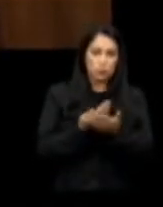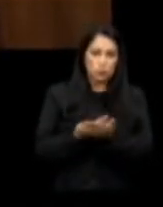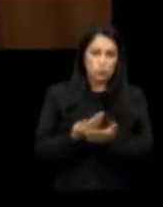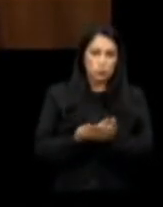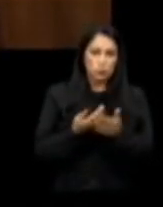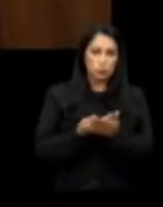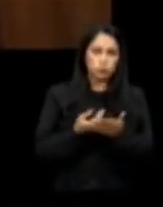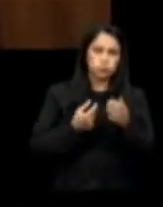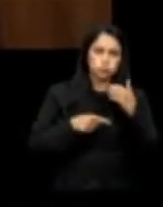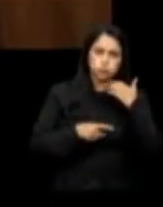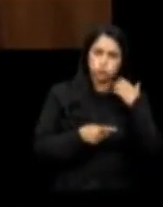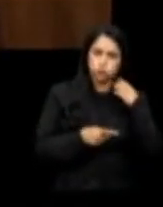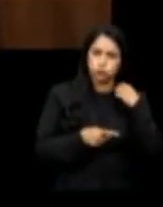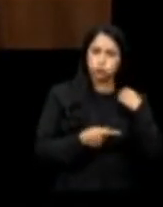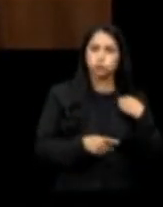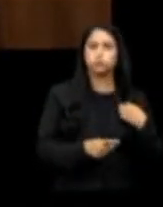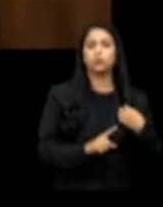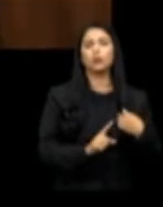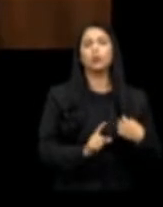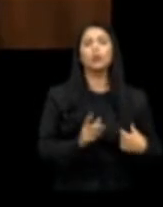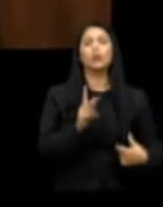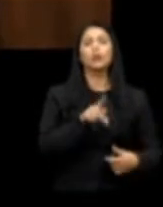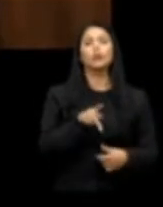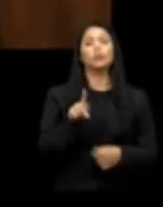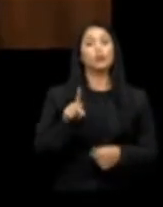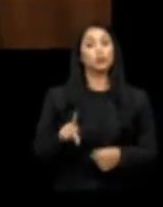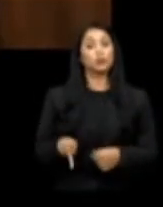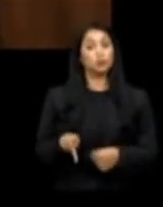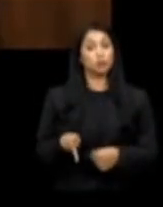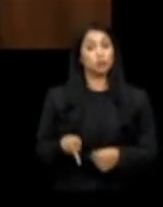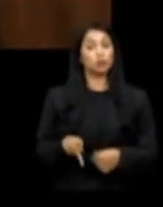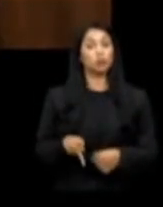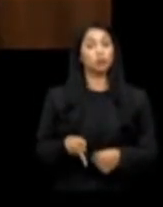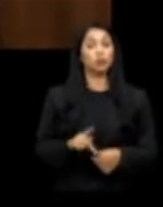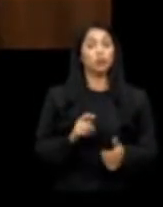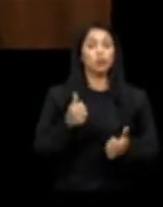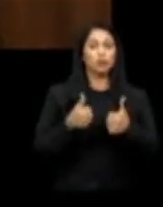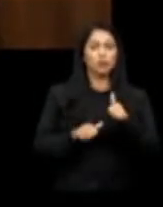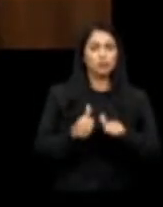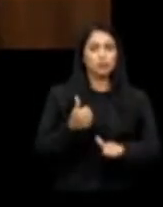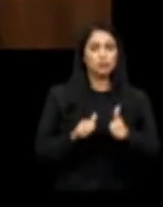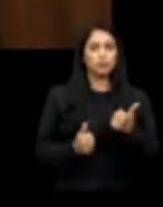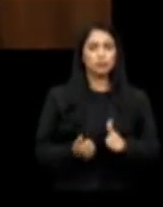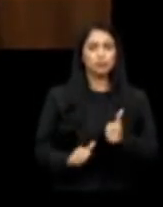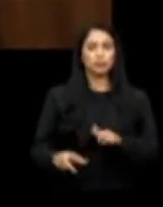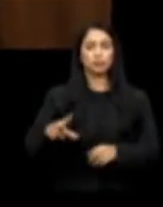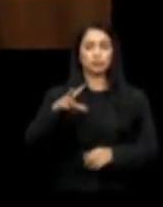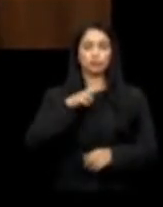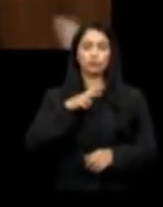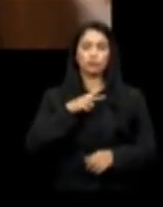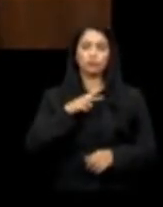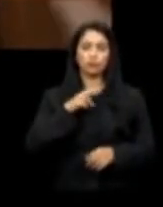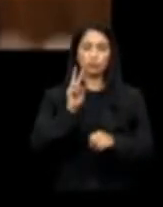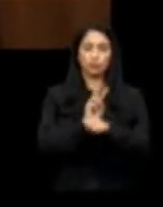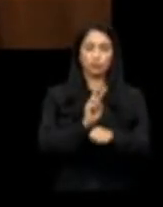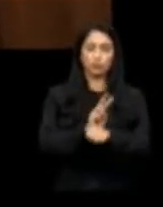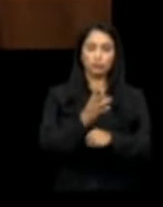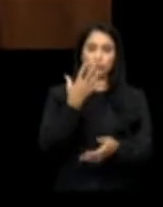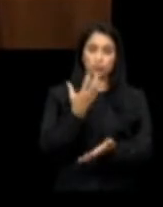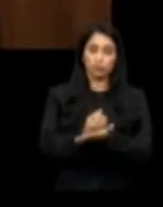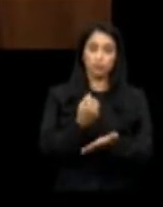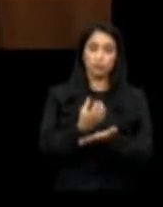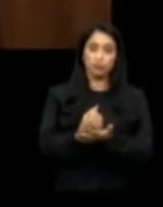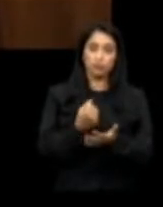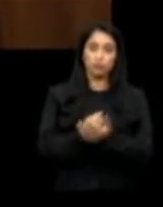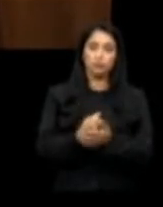em seminal monografia do professor Danilo Doneda, da privacidade à proteção de dados pessoais, professor que